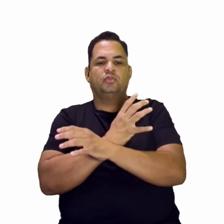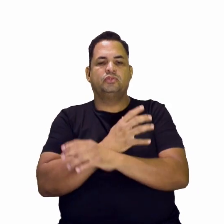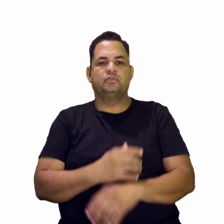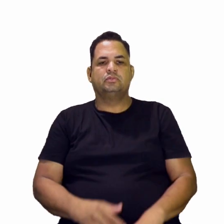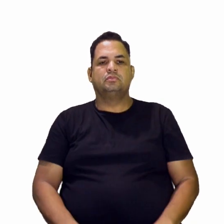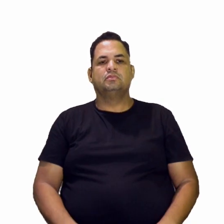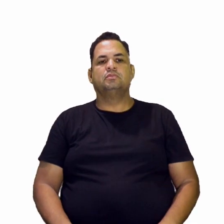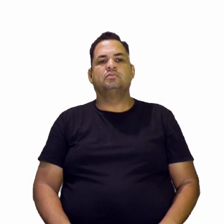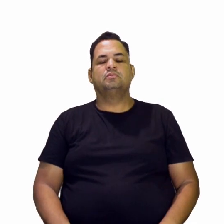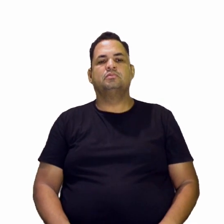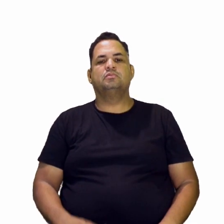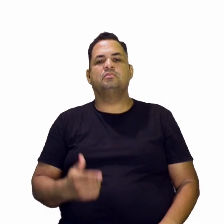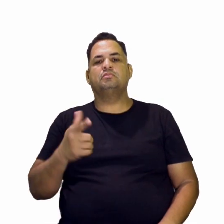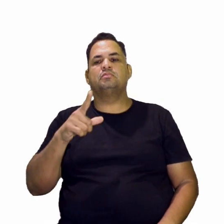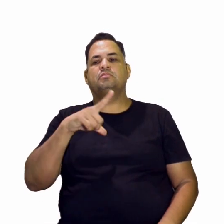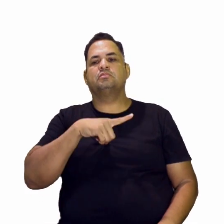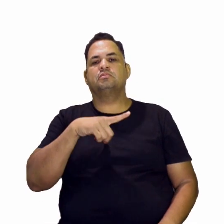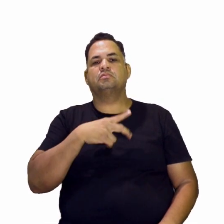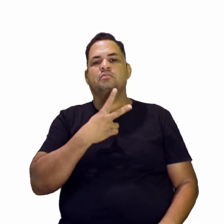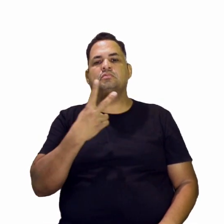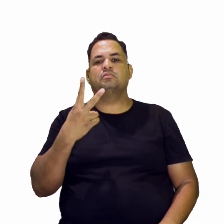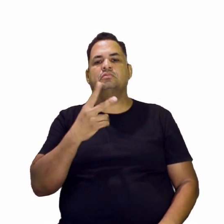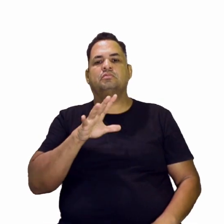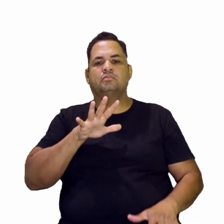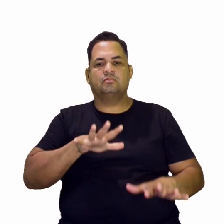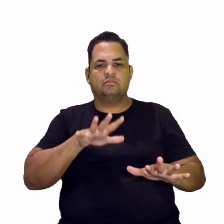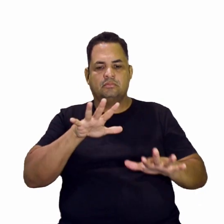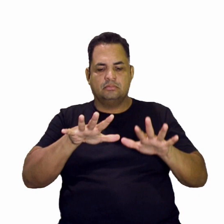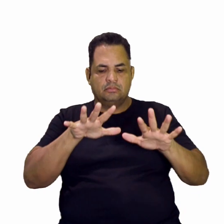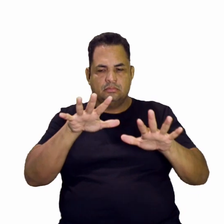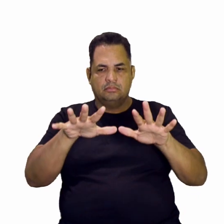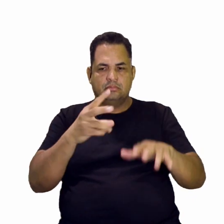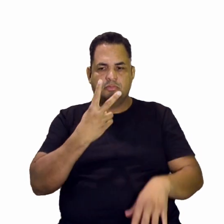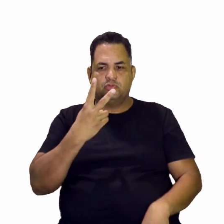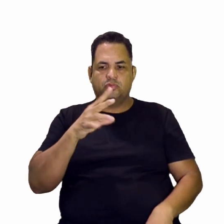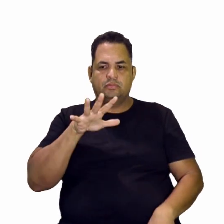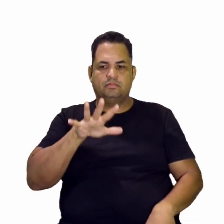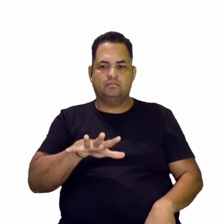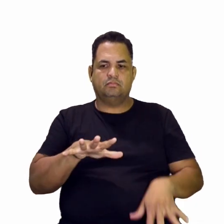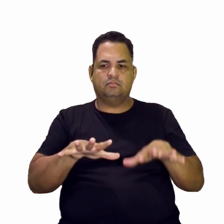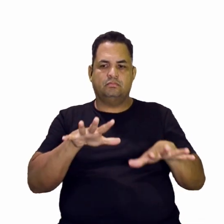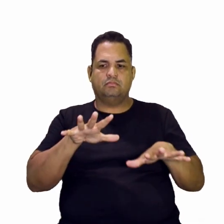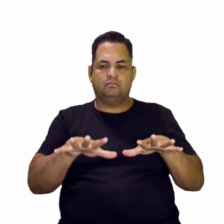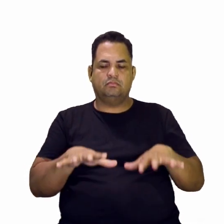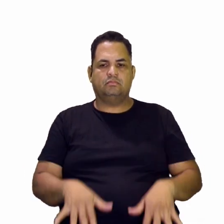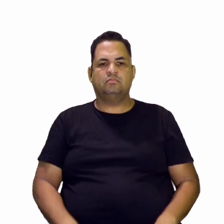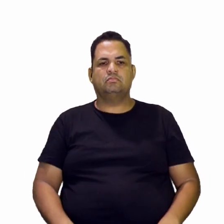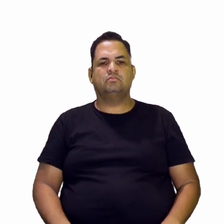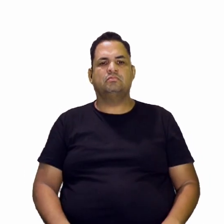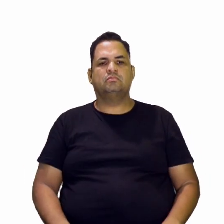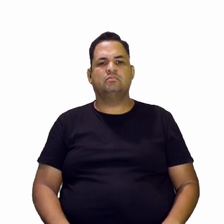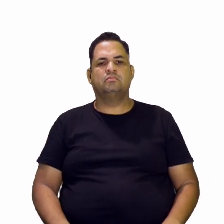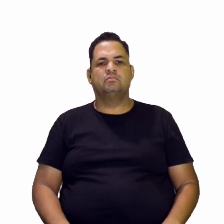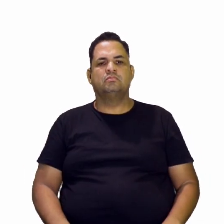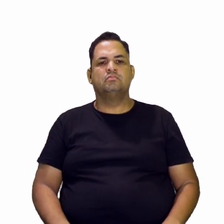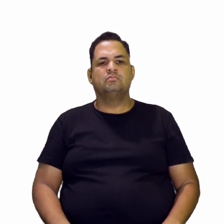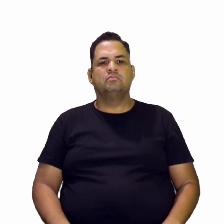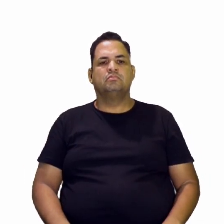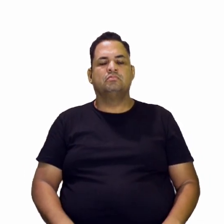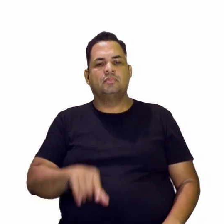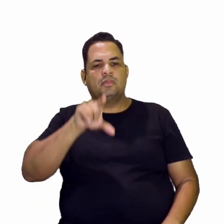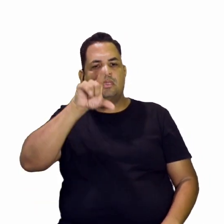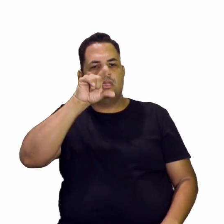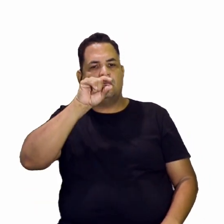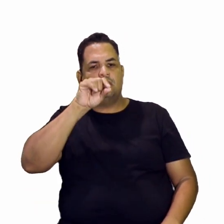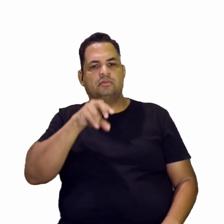poríferos. Outros possuem 2 patas, né? Ok. Como as aves e